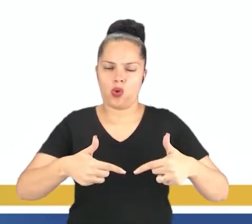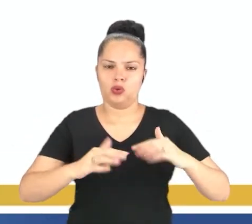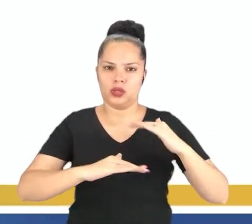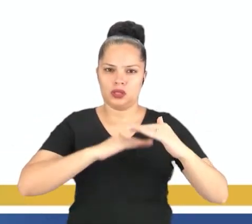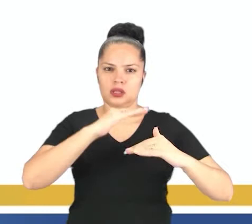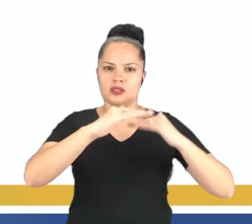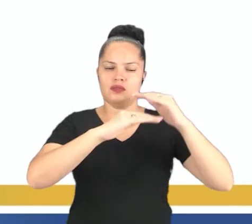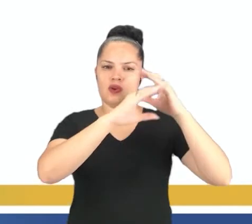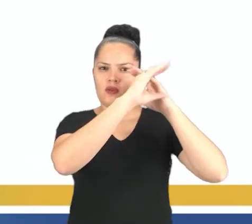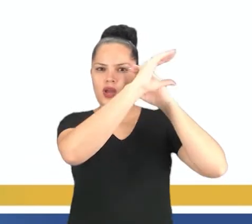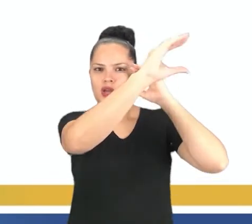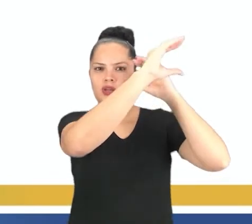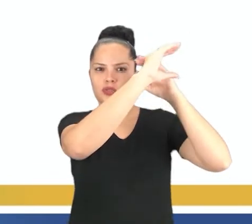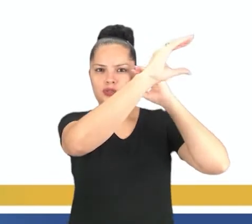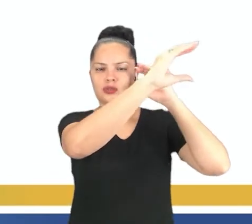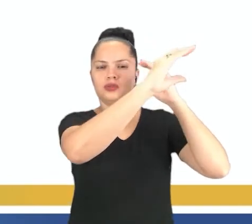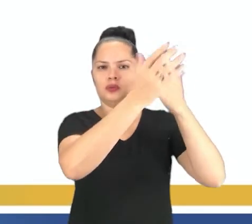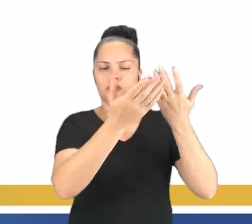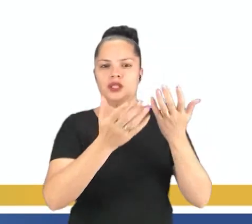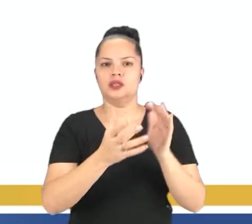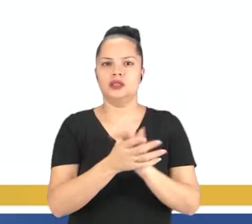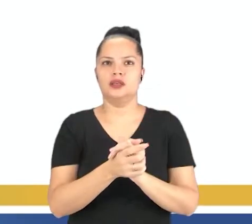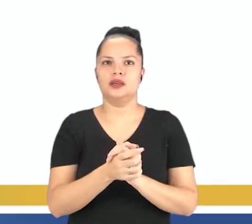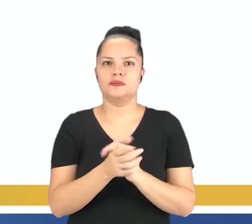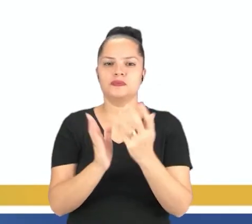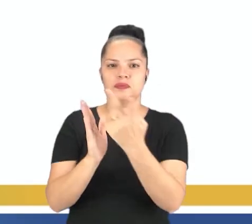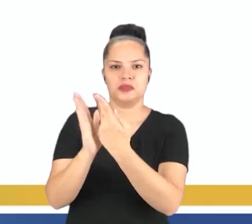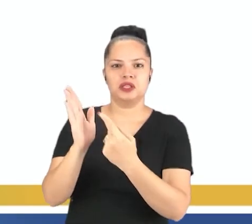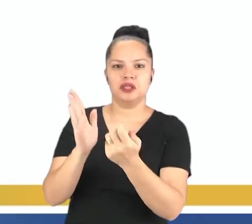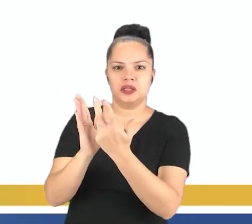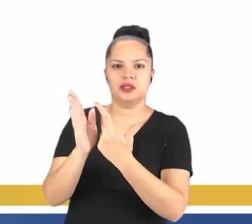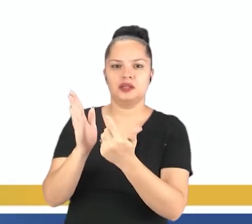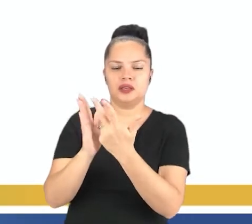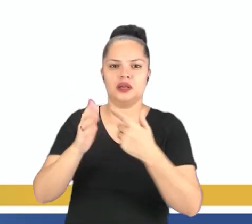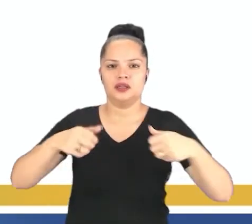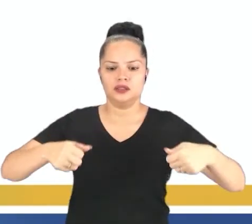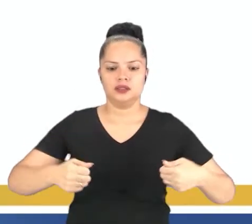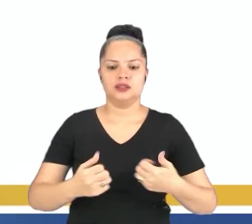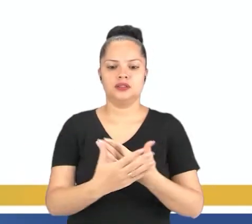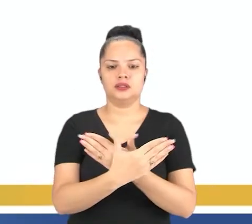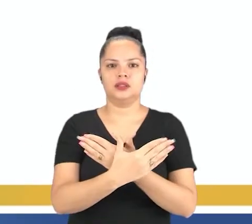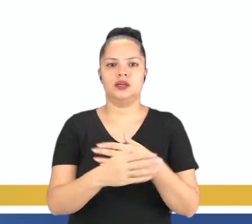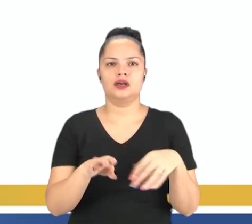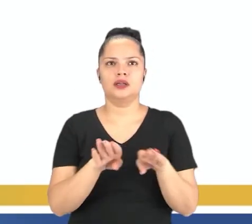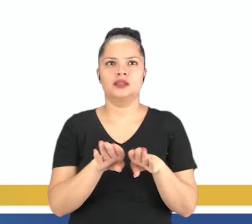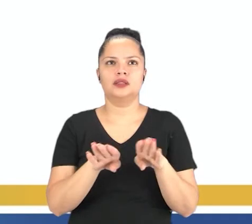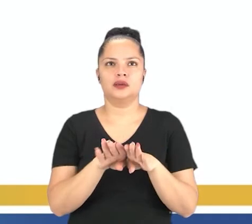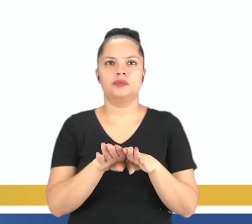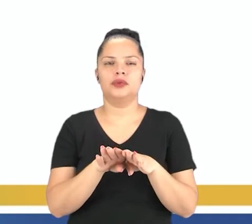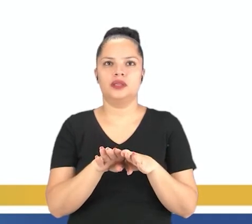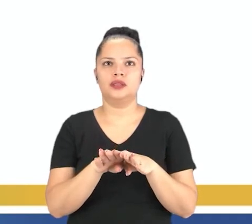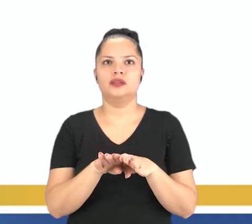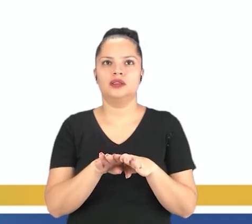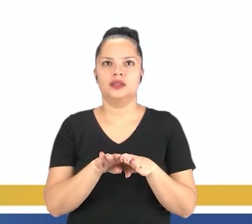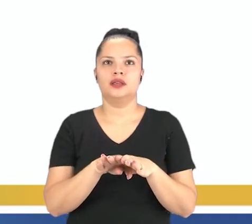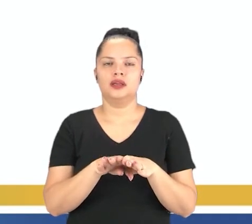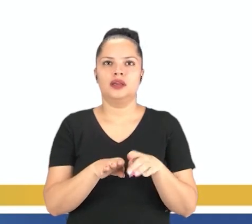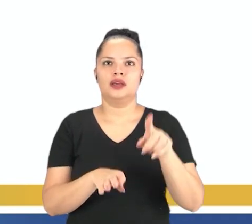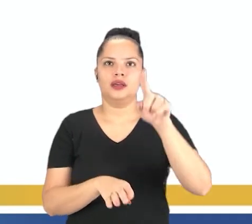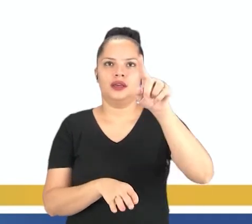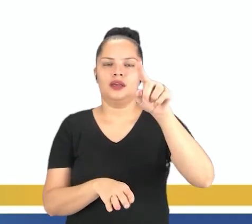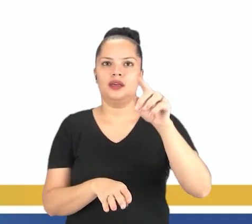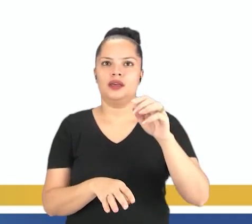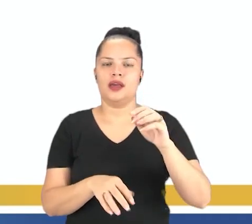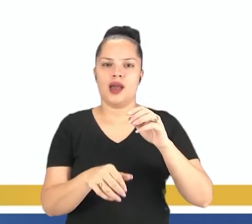astronomia EA astrologia e aí arte Asteca tá aí Além disso são seu Machado as técnicas em